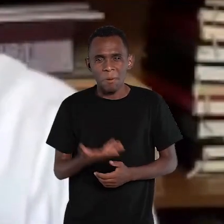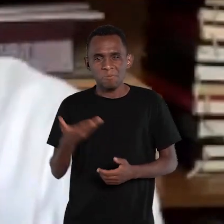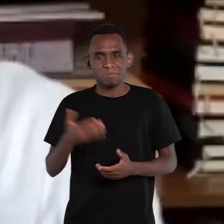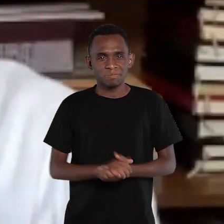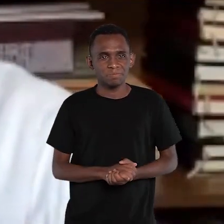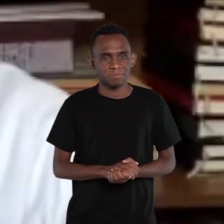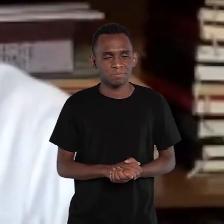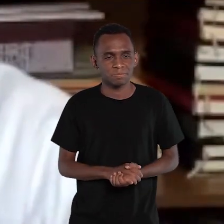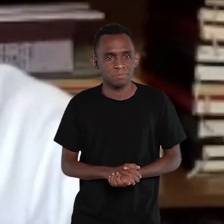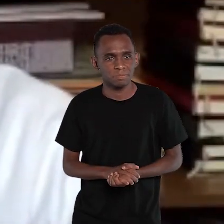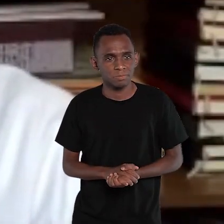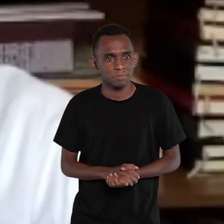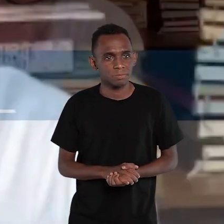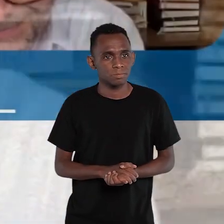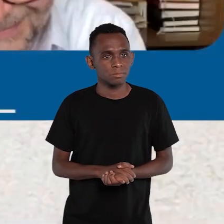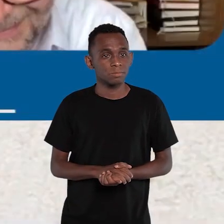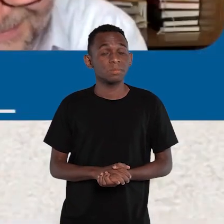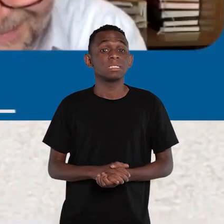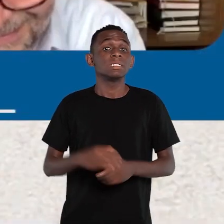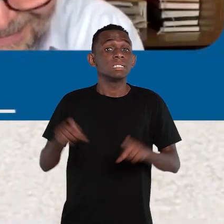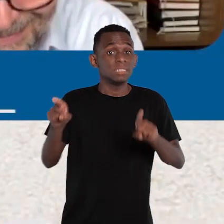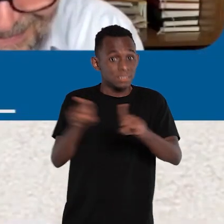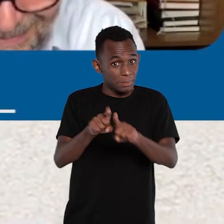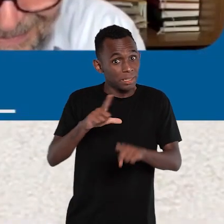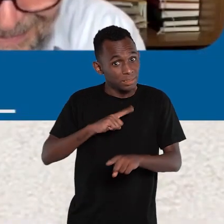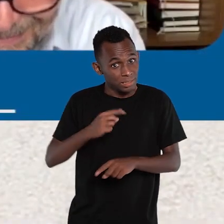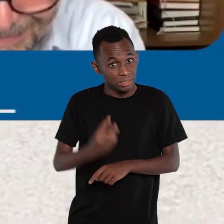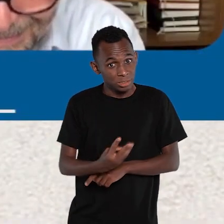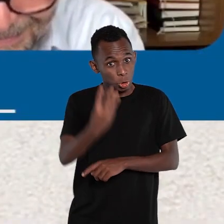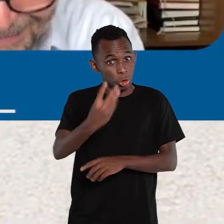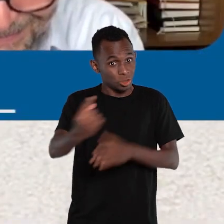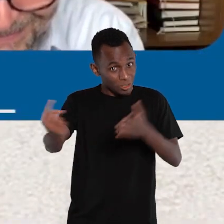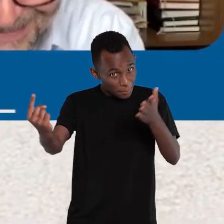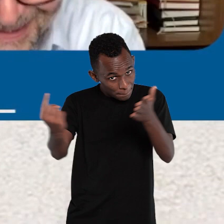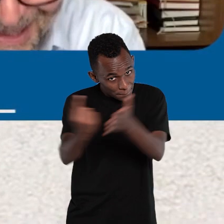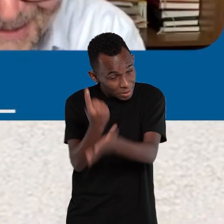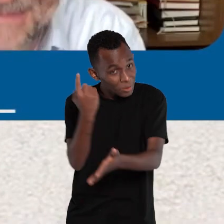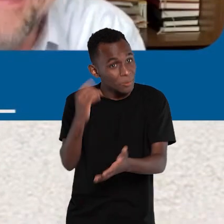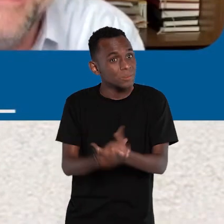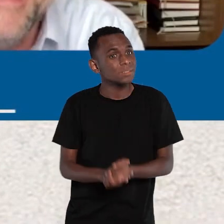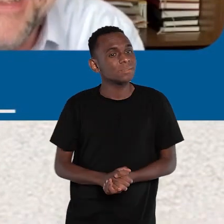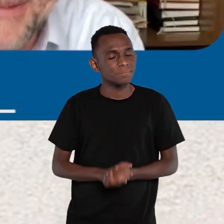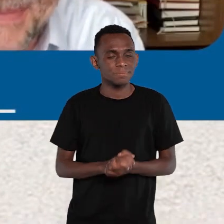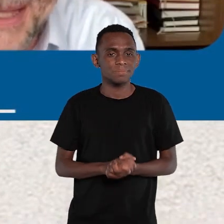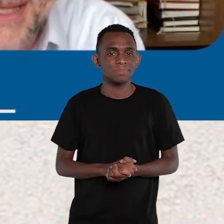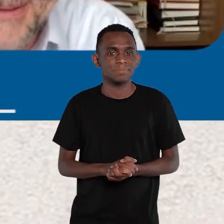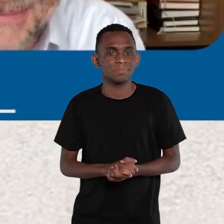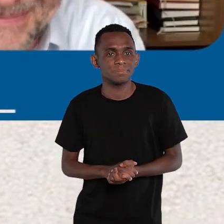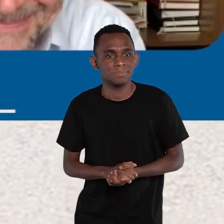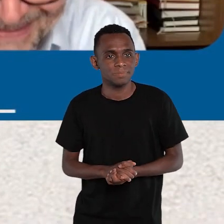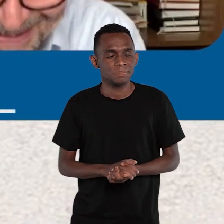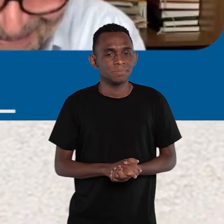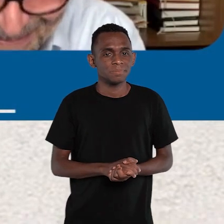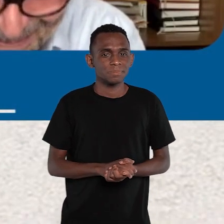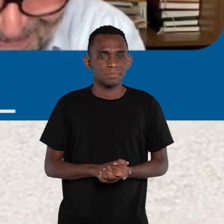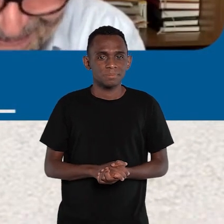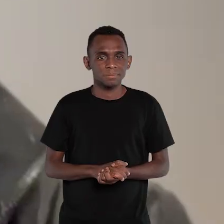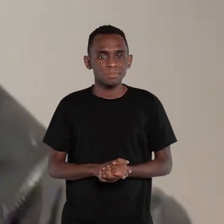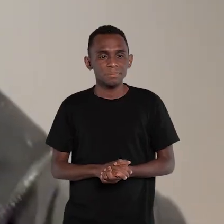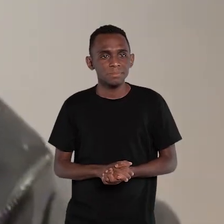Muito bom. Mas temos uma terceira pergunta do nosso querido amigo Tony Bellotto.